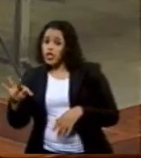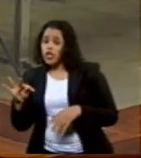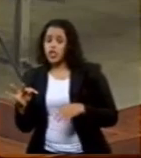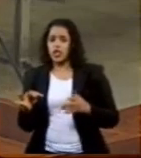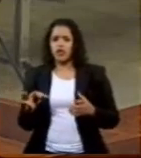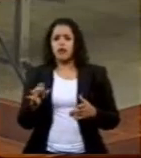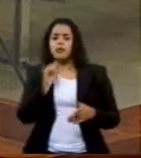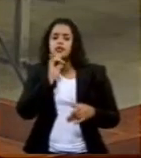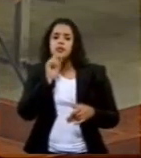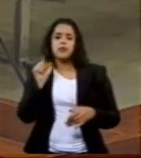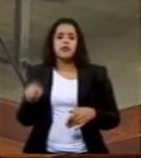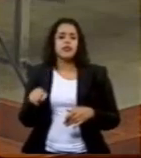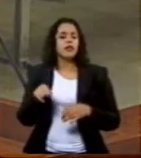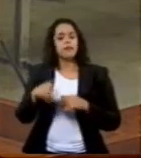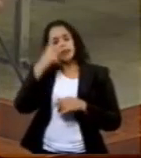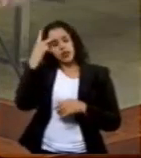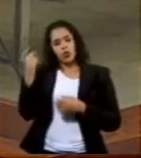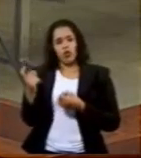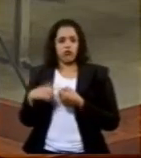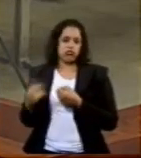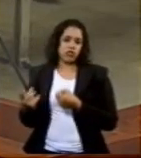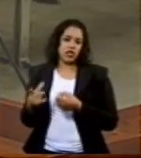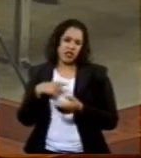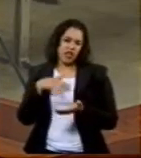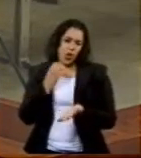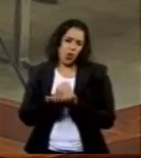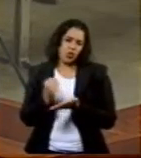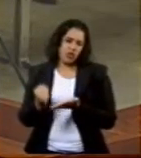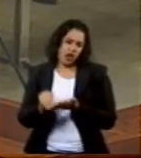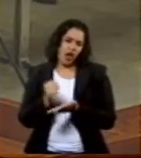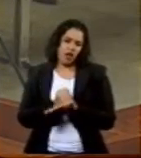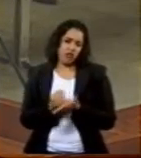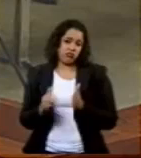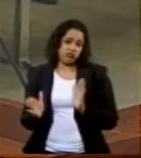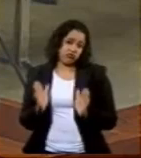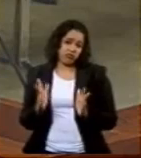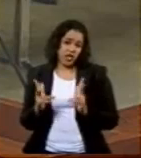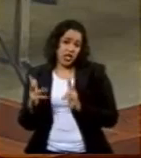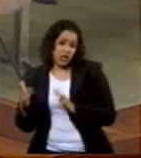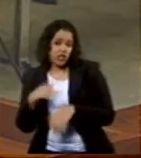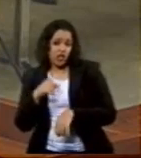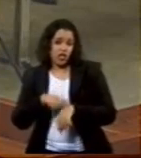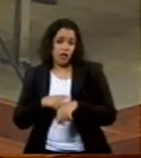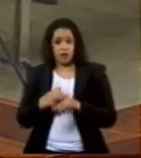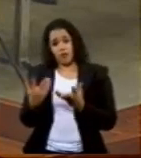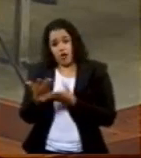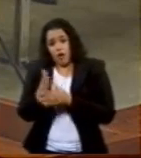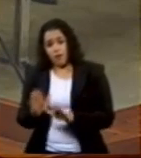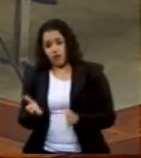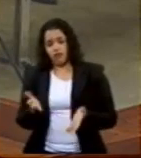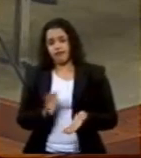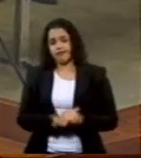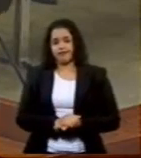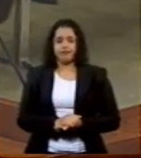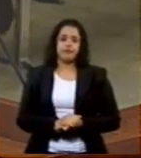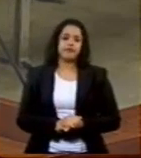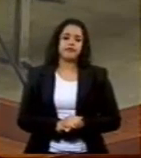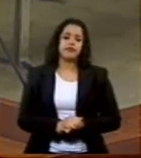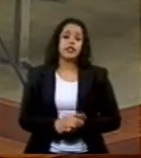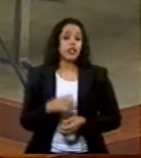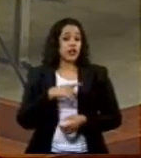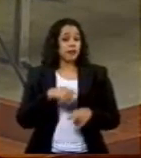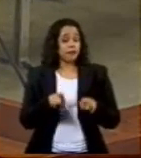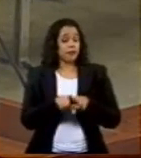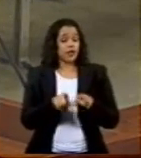seria o caso também de um trabalhador avulso por um contrato em tese intermitente ou de alguma outra forma que possa ser pensado. Também a